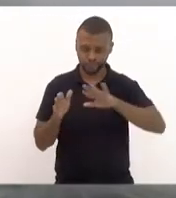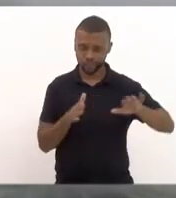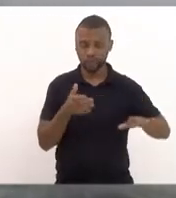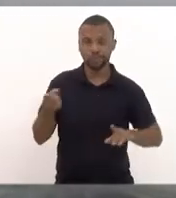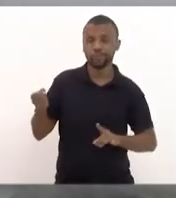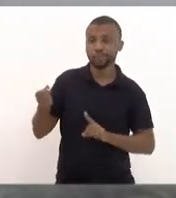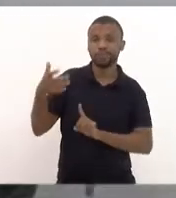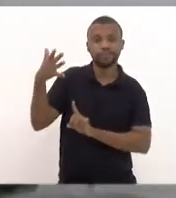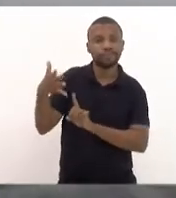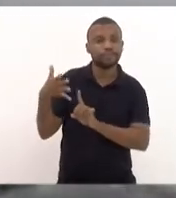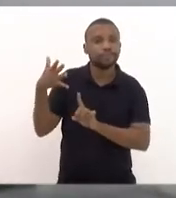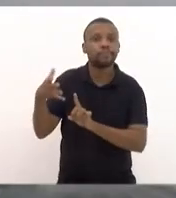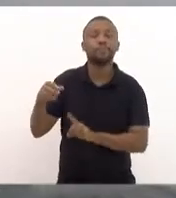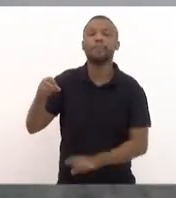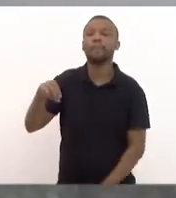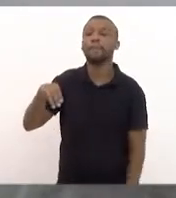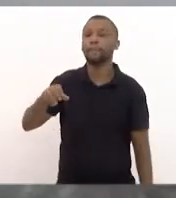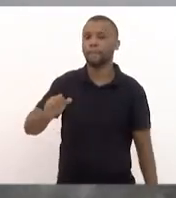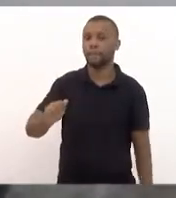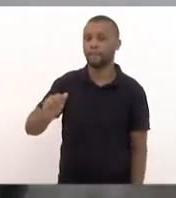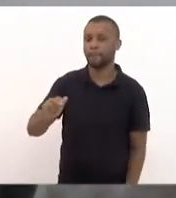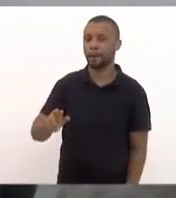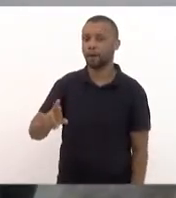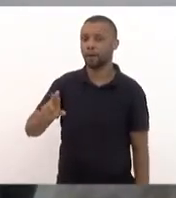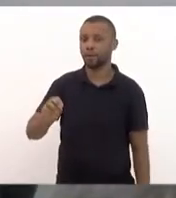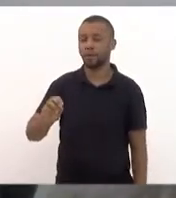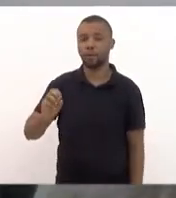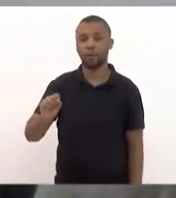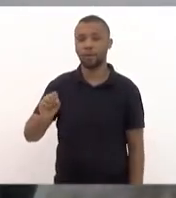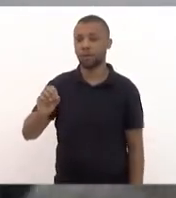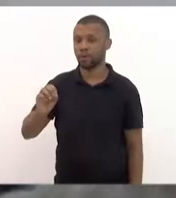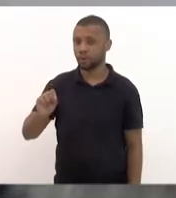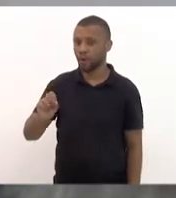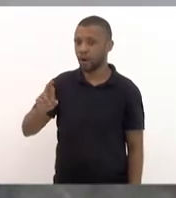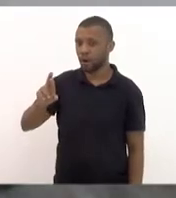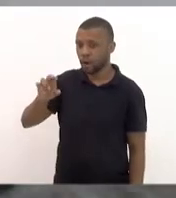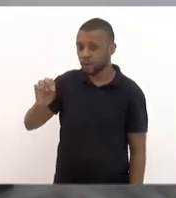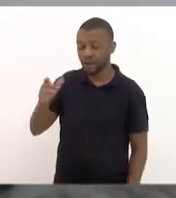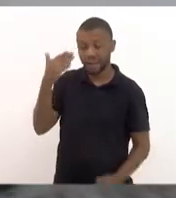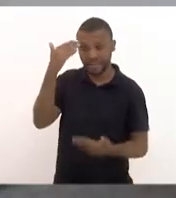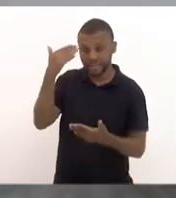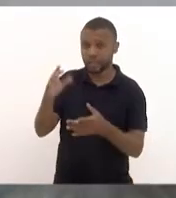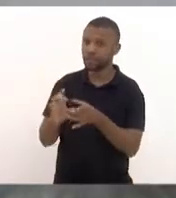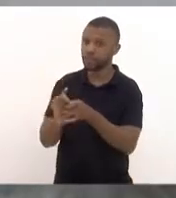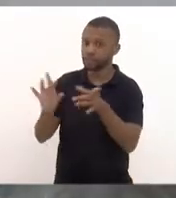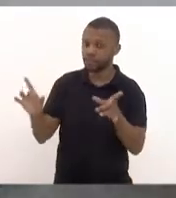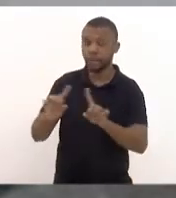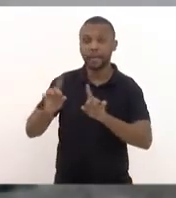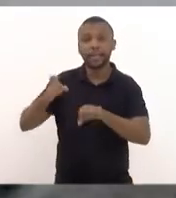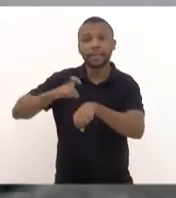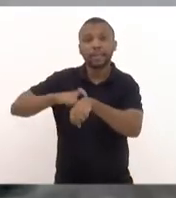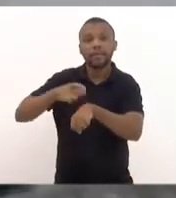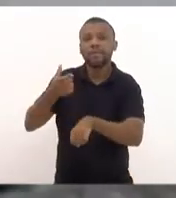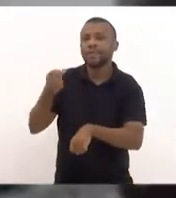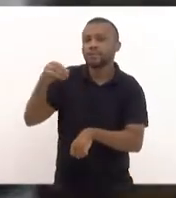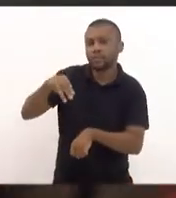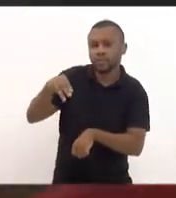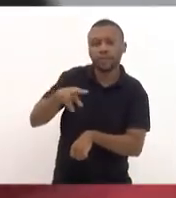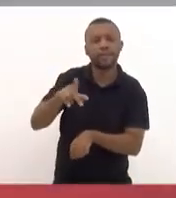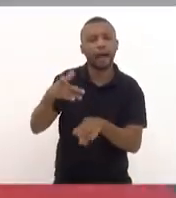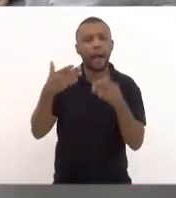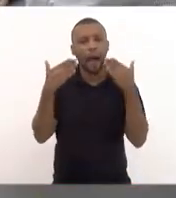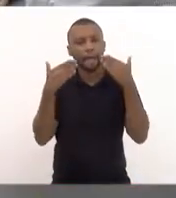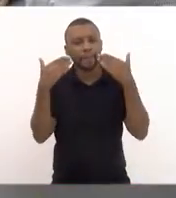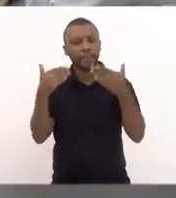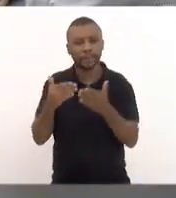a quem agradeço pela disponibilidade, que vai fazer uma apresentação inicial, né, de cerca de 20 minutos, Mauro, pode ser? para que a